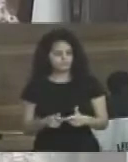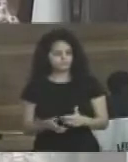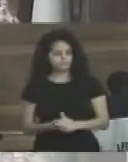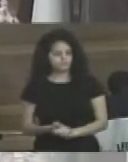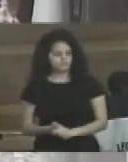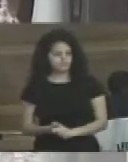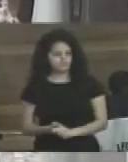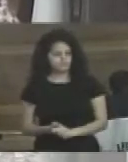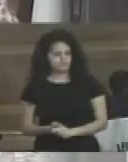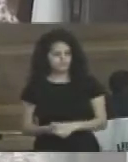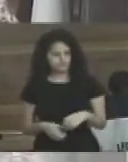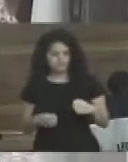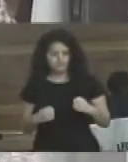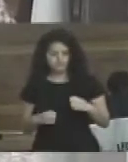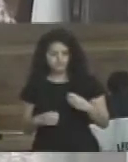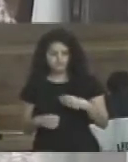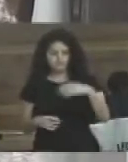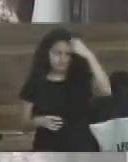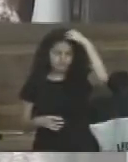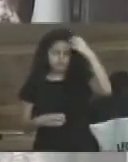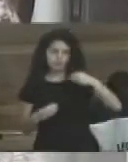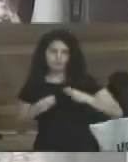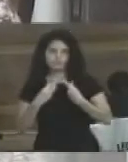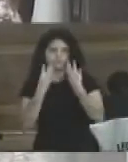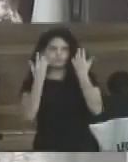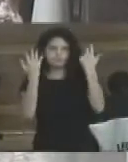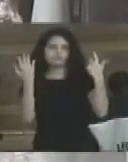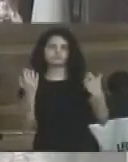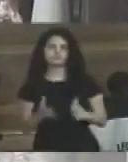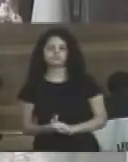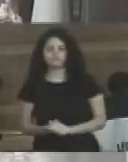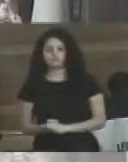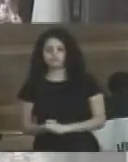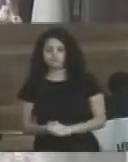Angra ressuscite, que Angra reviva, porque